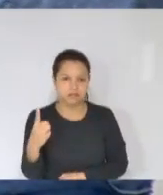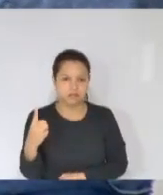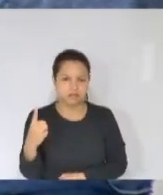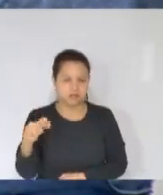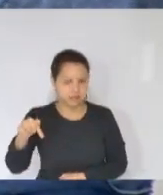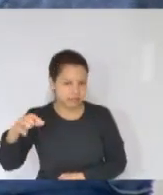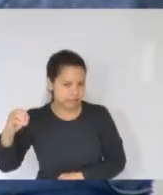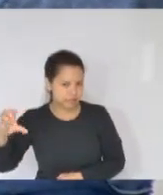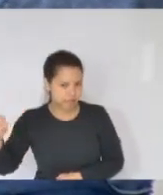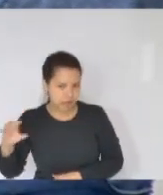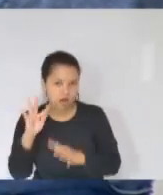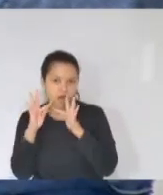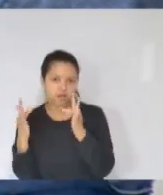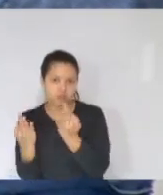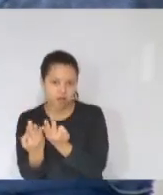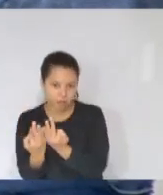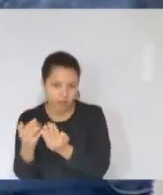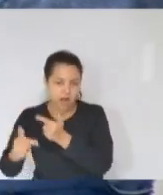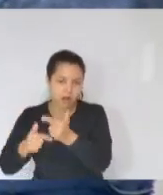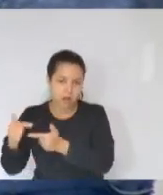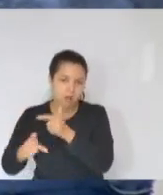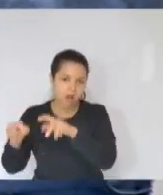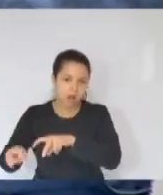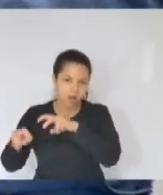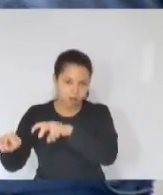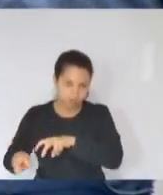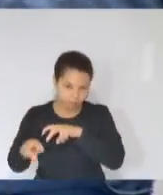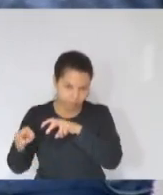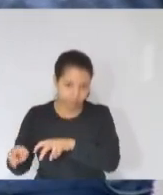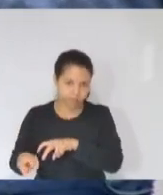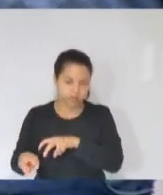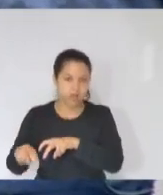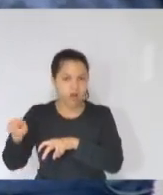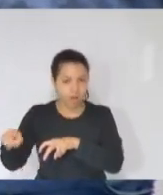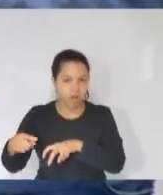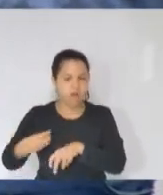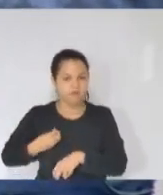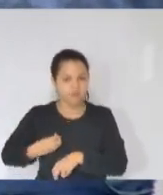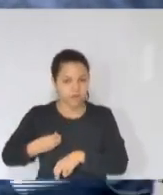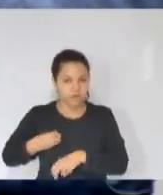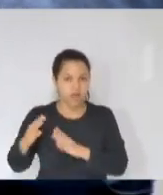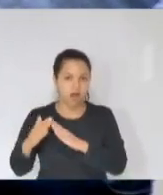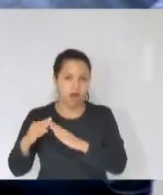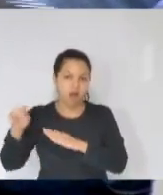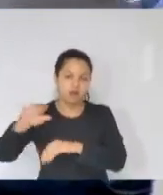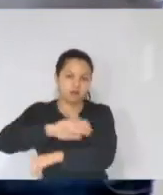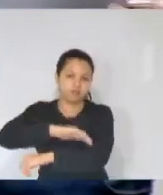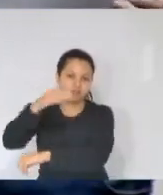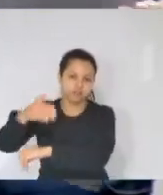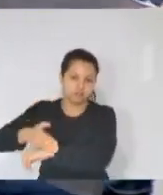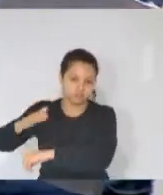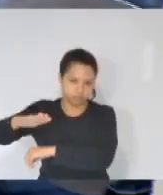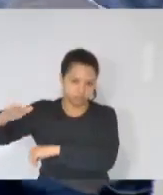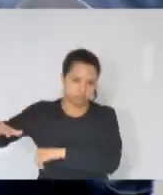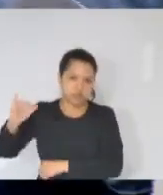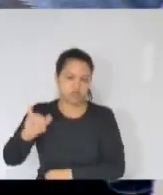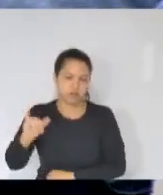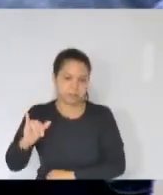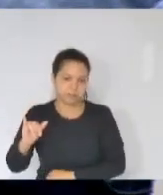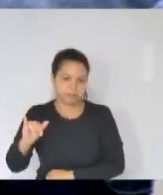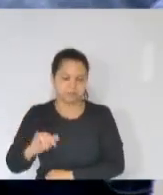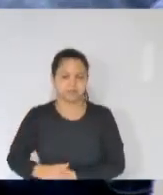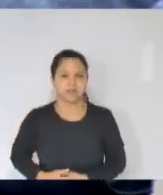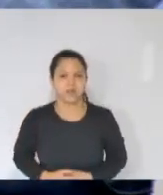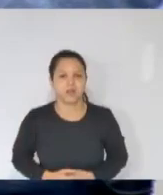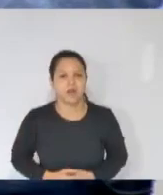agricultor familiar que vivem lá no Vale Norte, no Alto Vale do Itajaí. Estou aqui trazendo um dilema